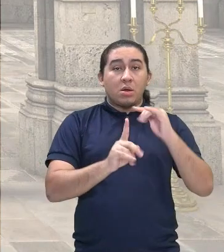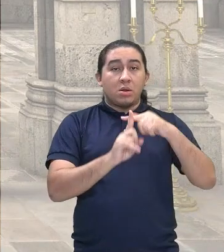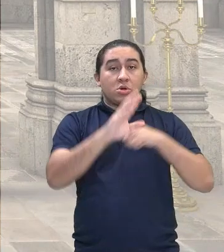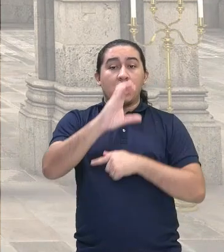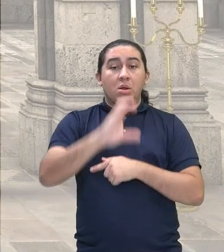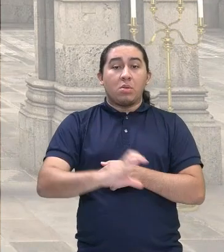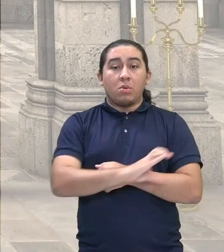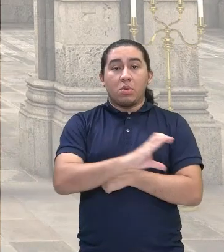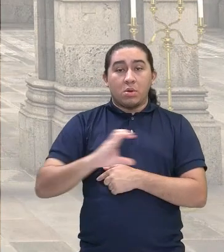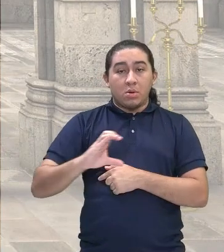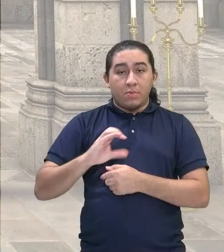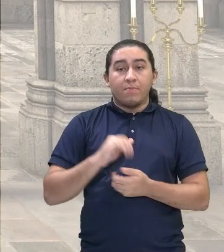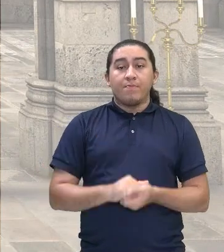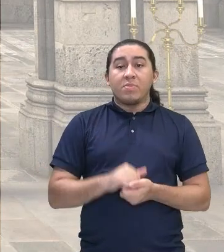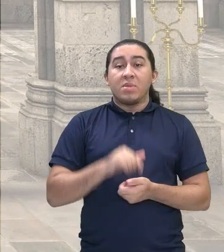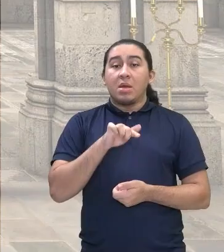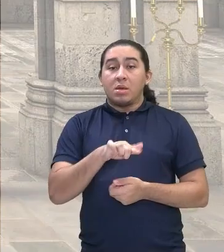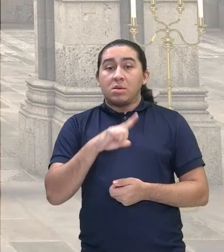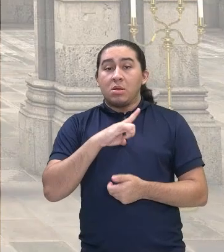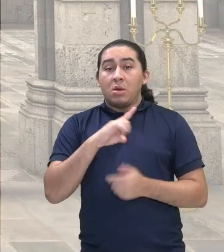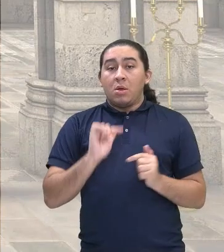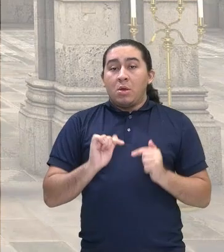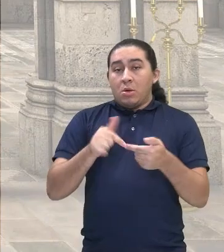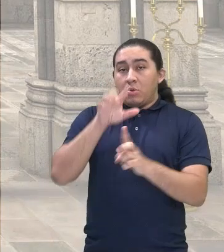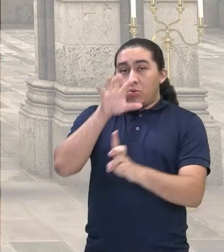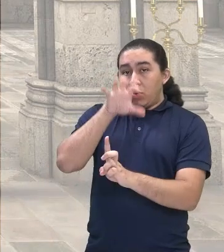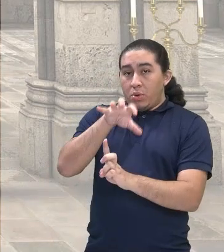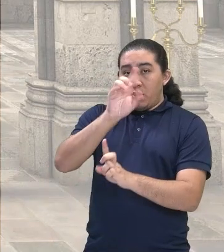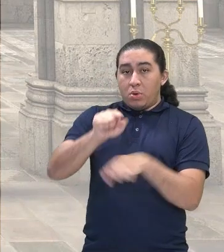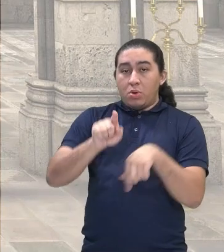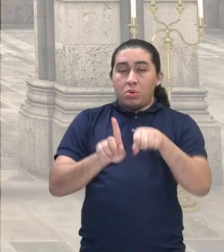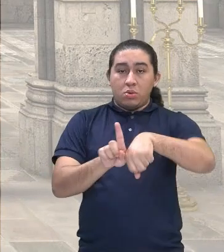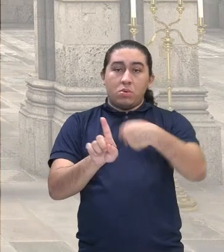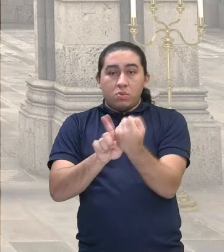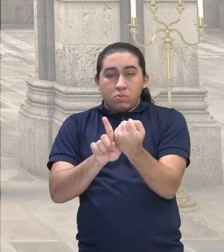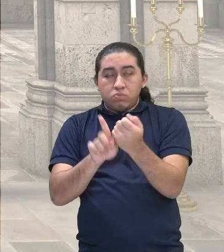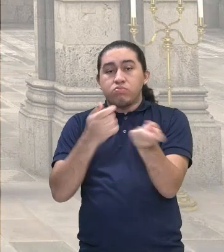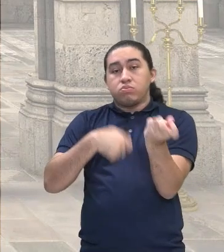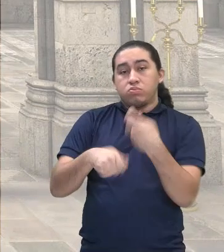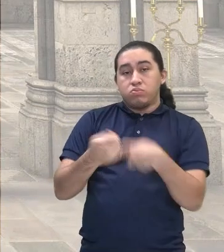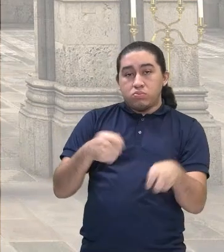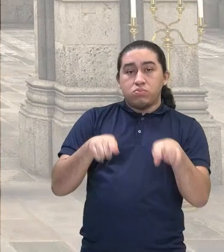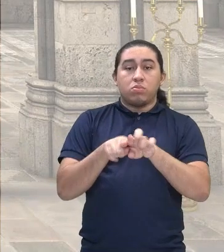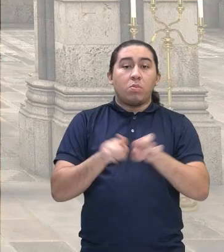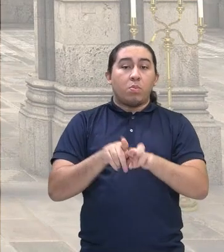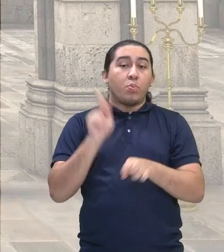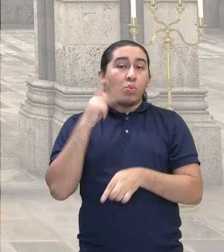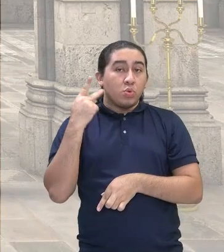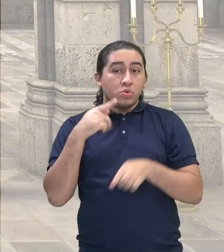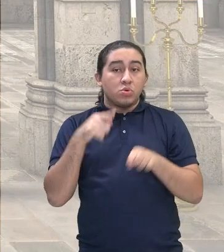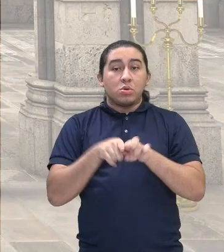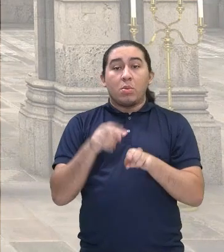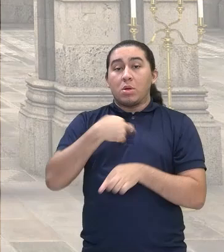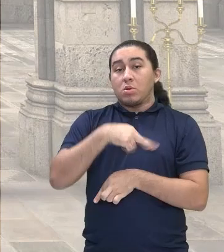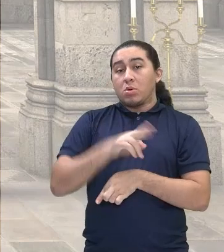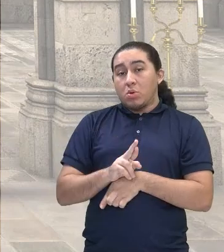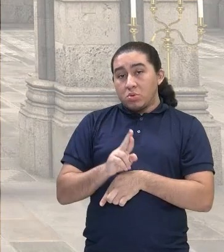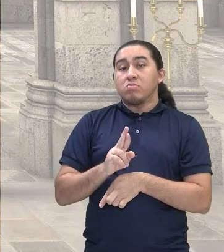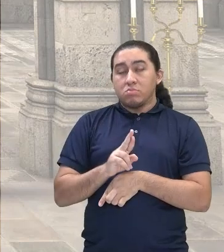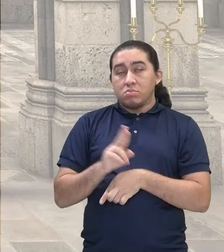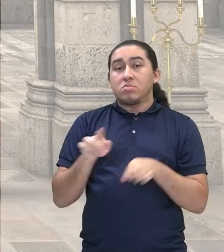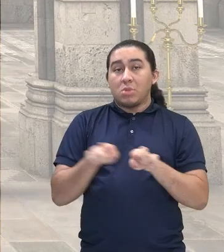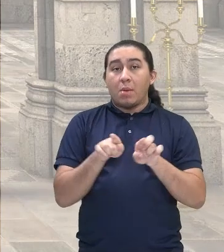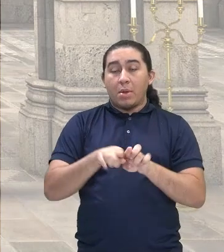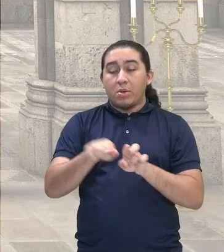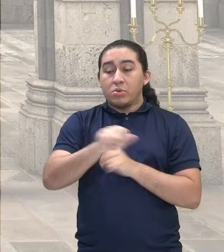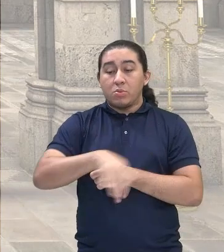Católica. Esta atuava nos aspectos sociais, econômicos, políticos, religiosos, inclusive no